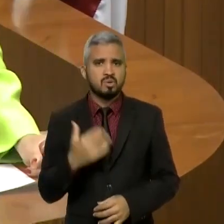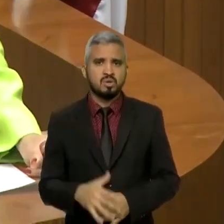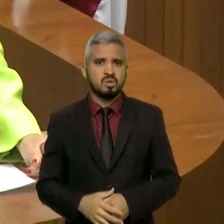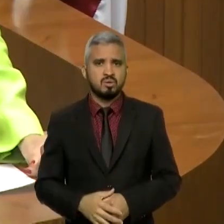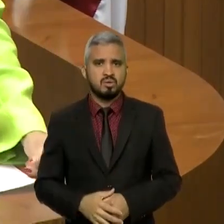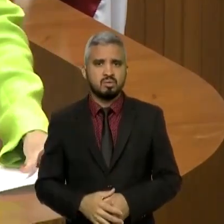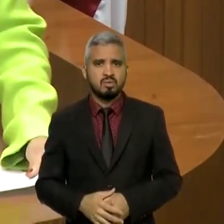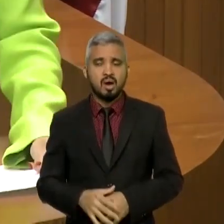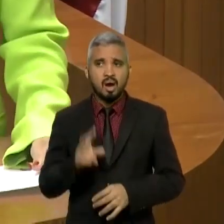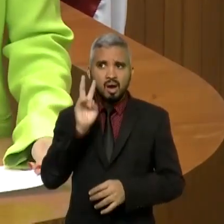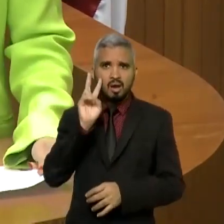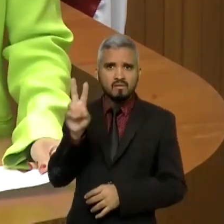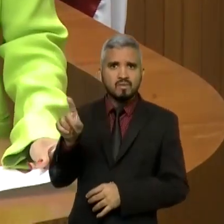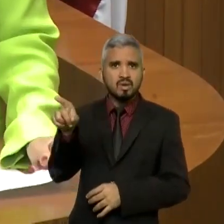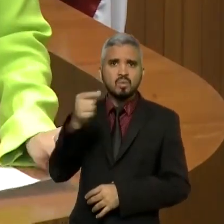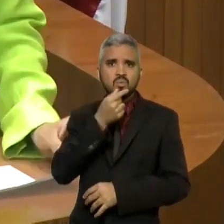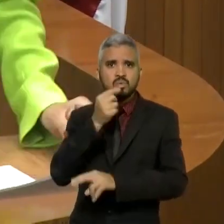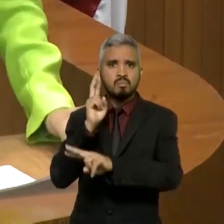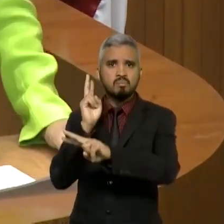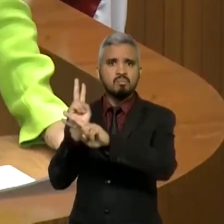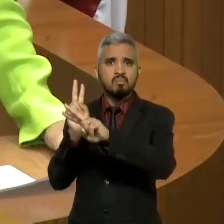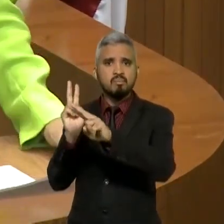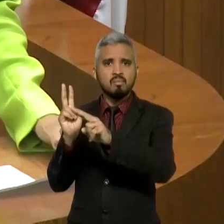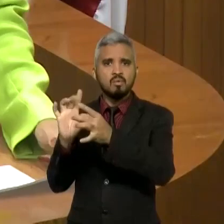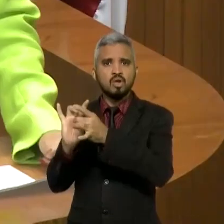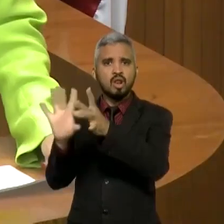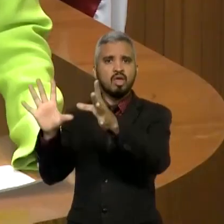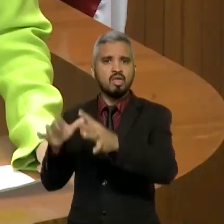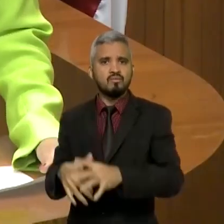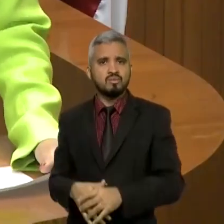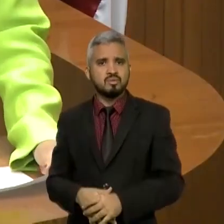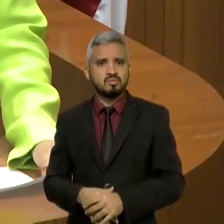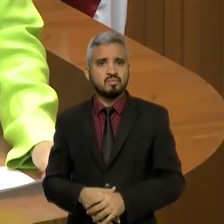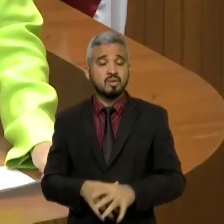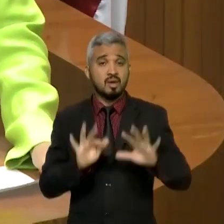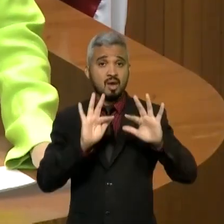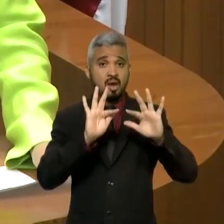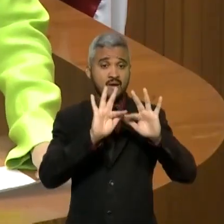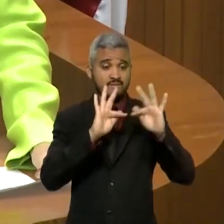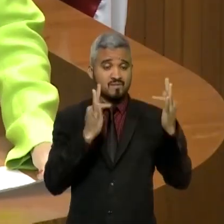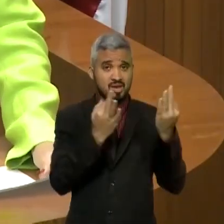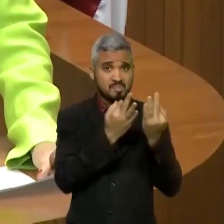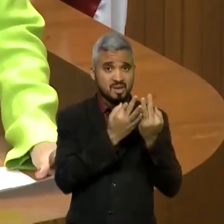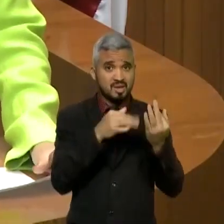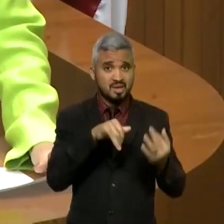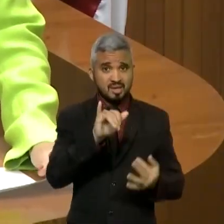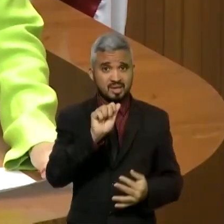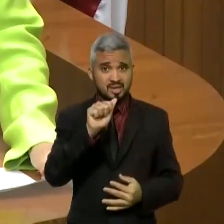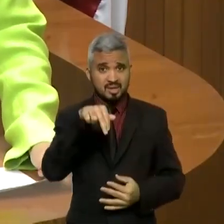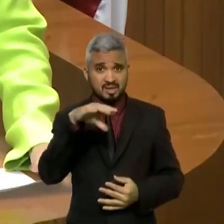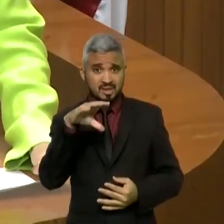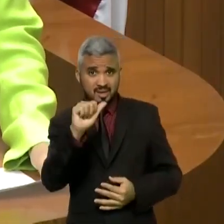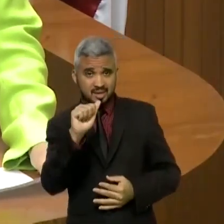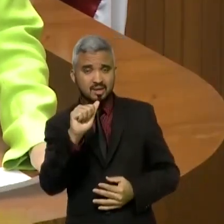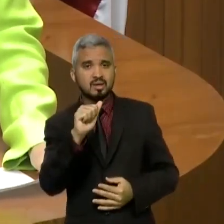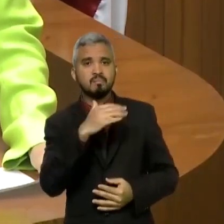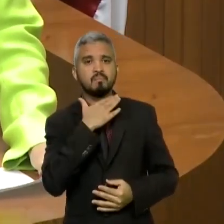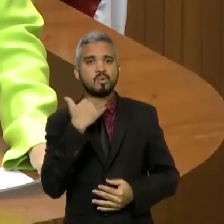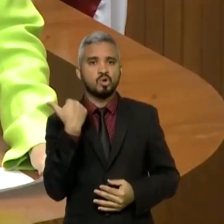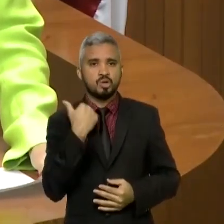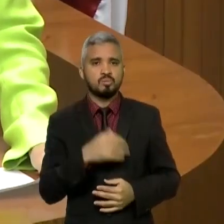Dom Pedro. A Ianca perdeu a vida. A família da Ianca perdeu a alegria. E o acusado está aí,